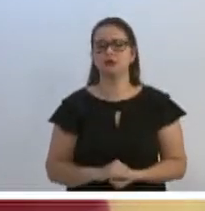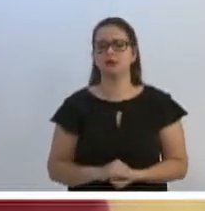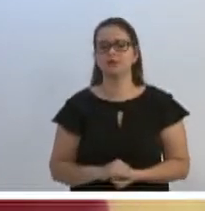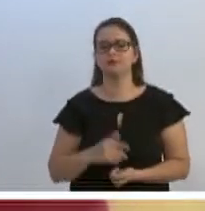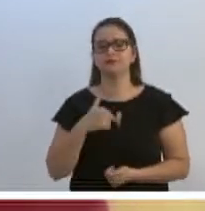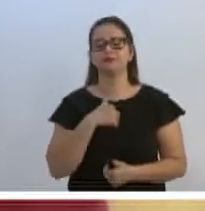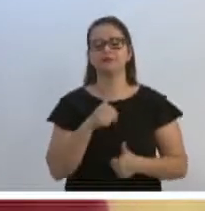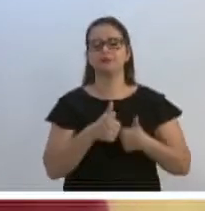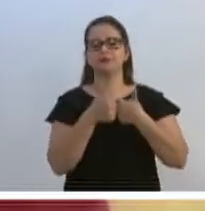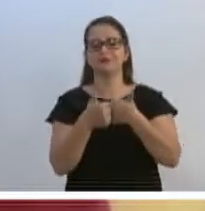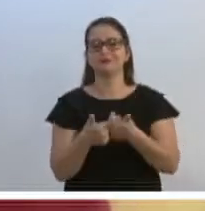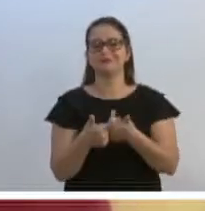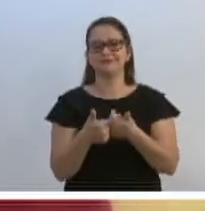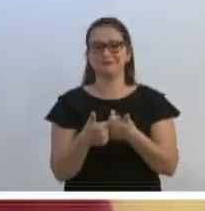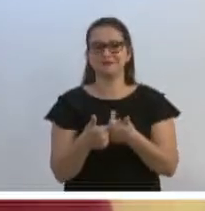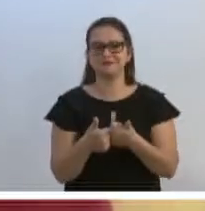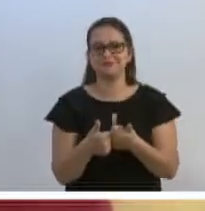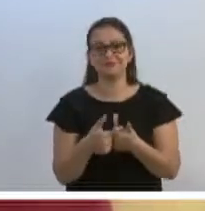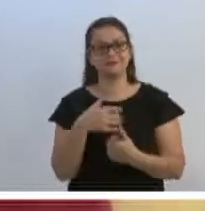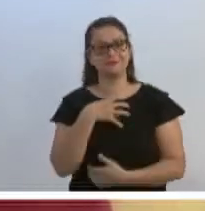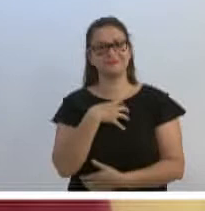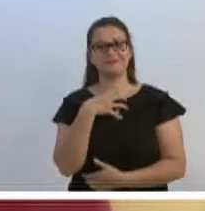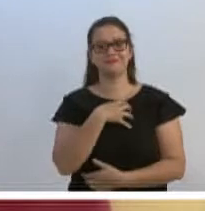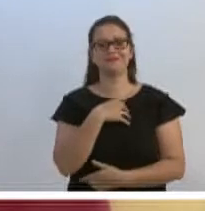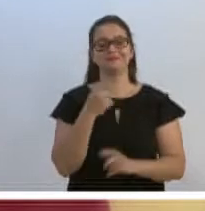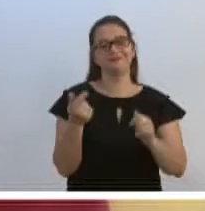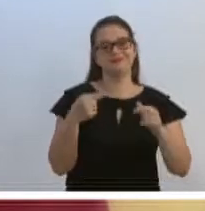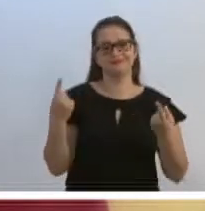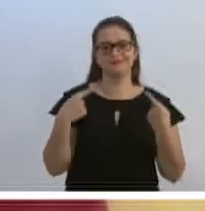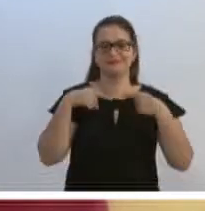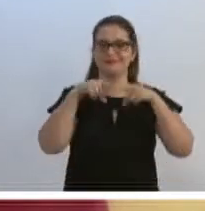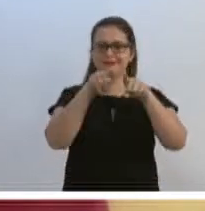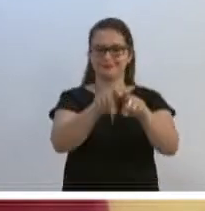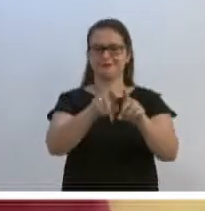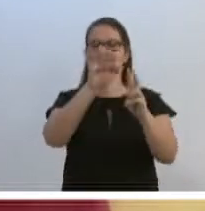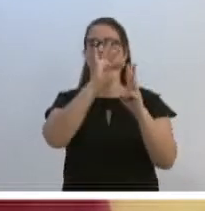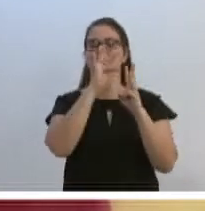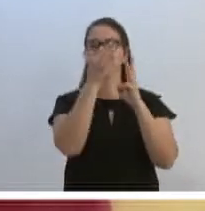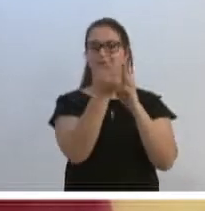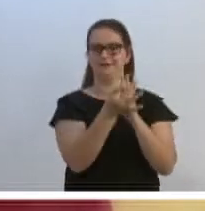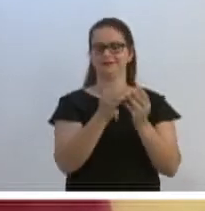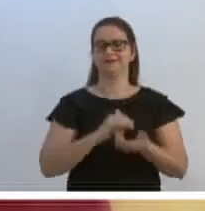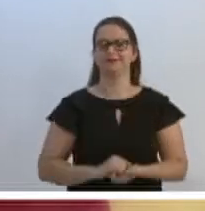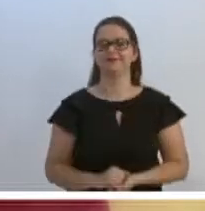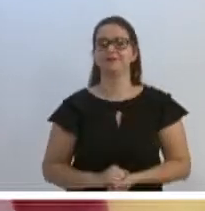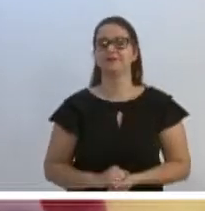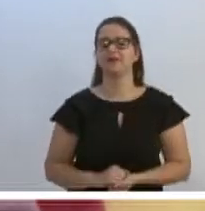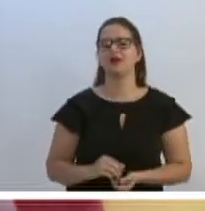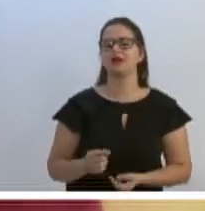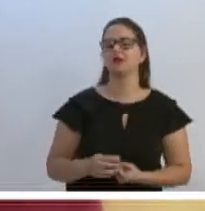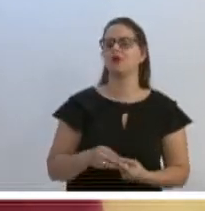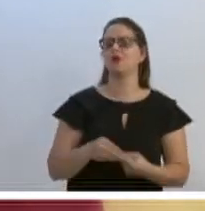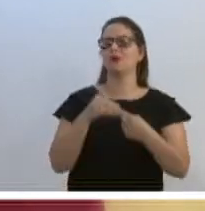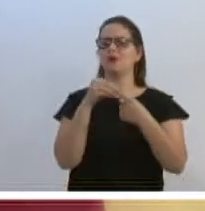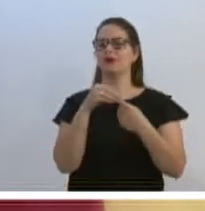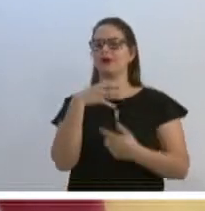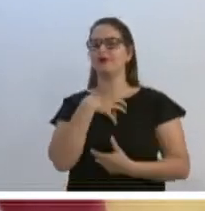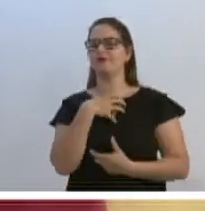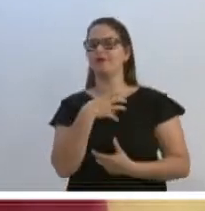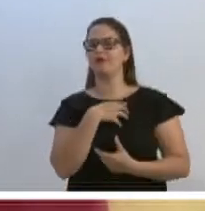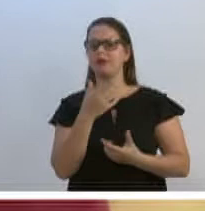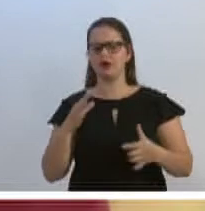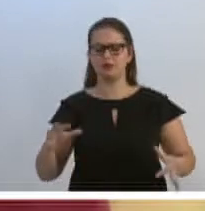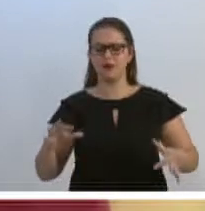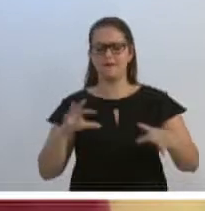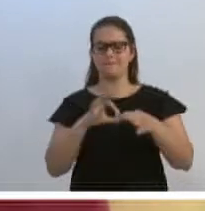saber de que forma a gente possa também ser parceiro da a família é a única maneira nós podemos ajudar o outro estados